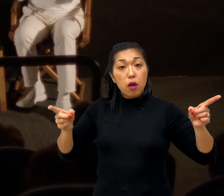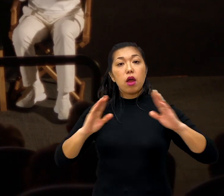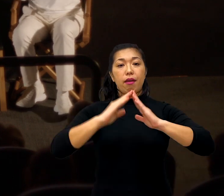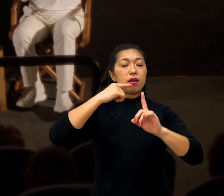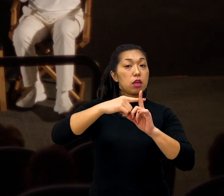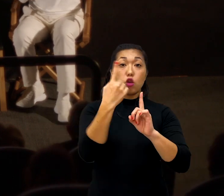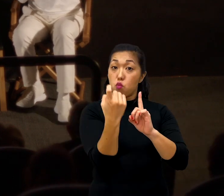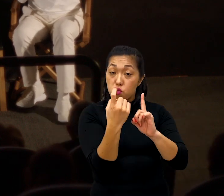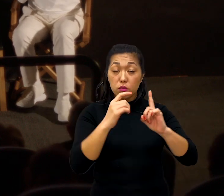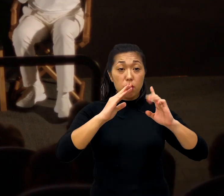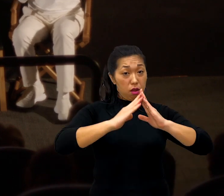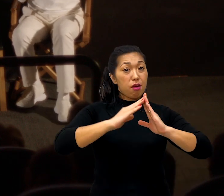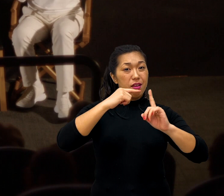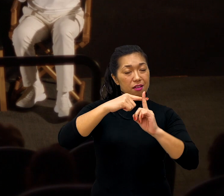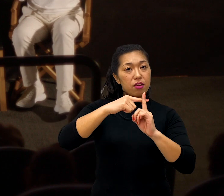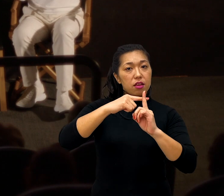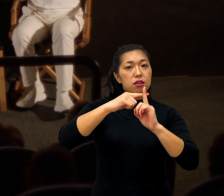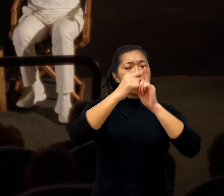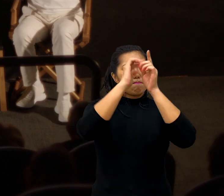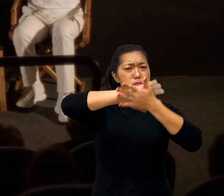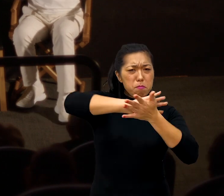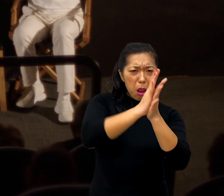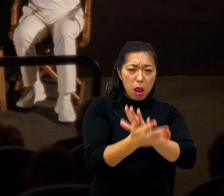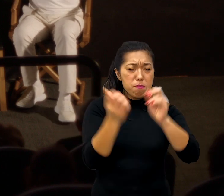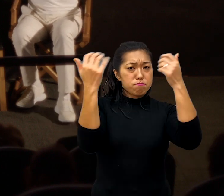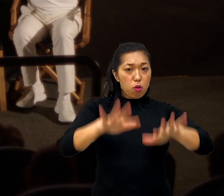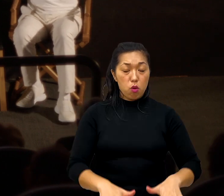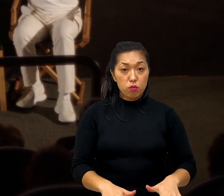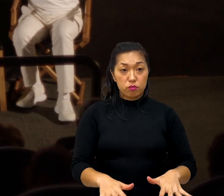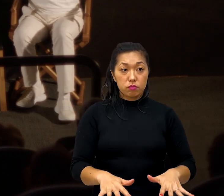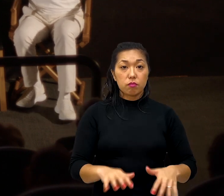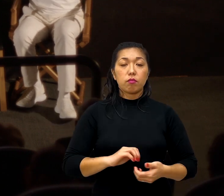da igreja, a única igreja que tem lá, a capela que restou do Engenho Passagem. O